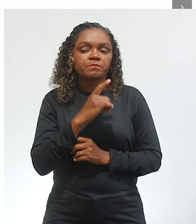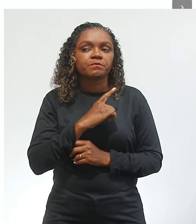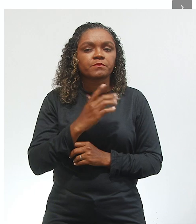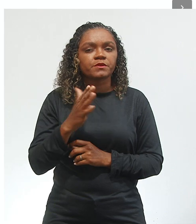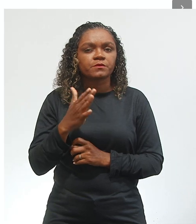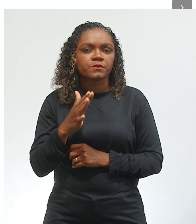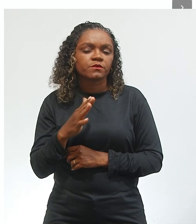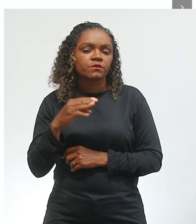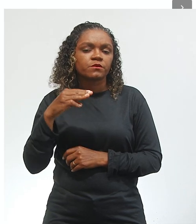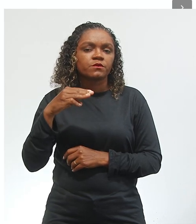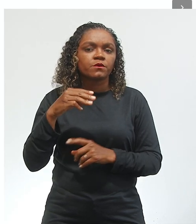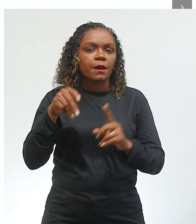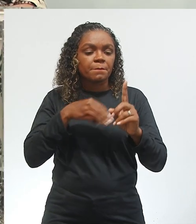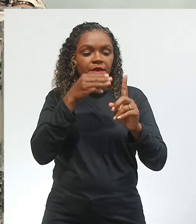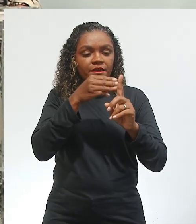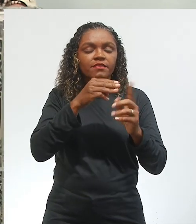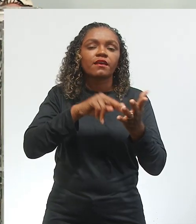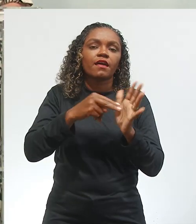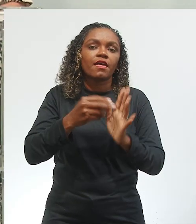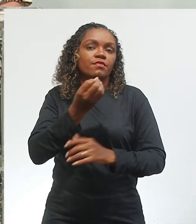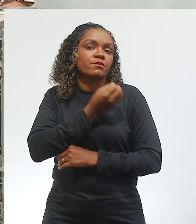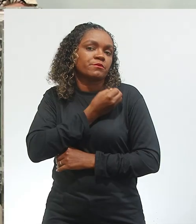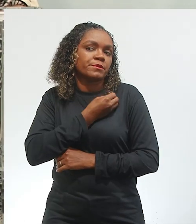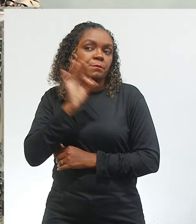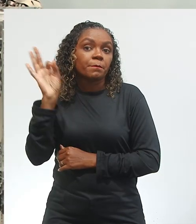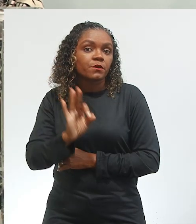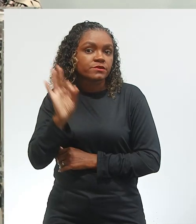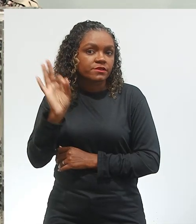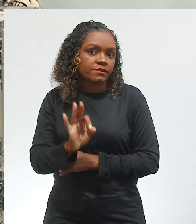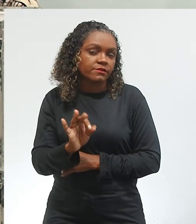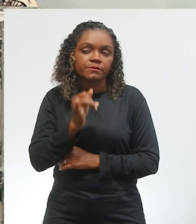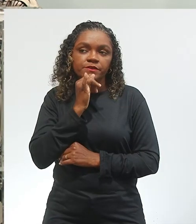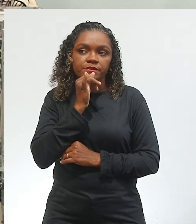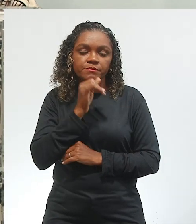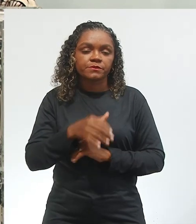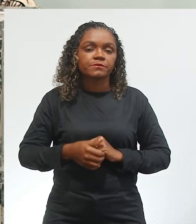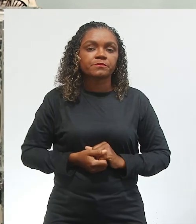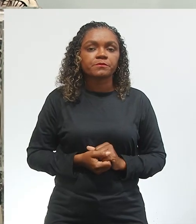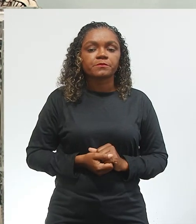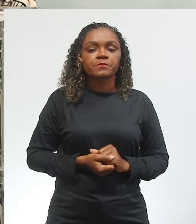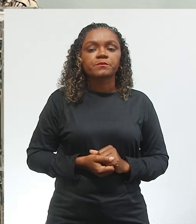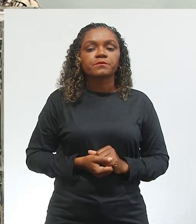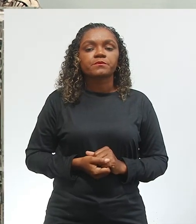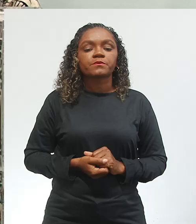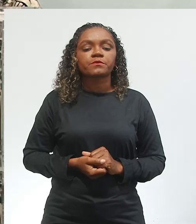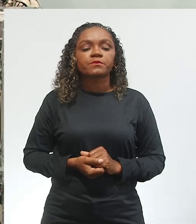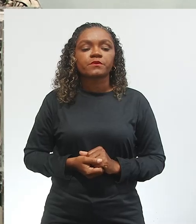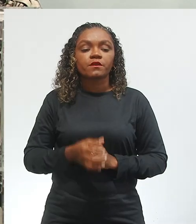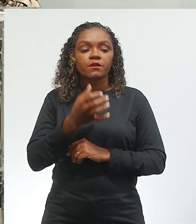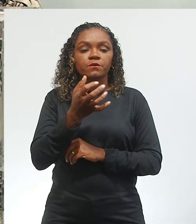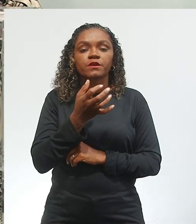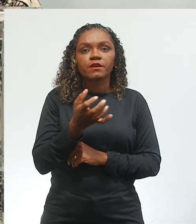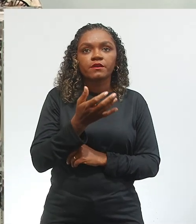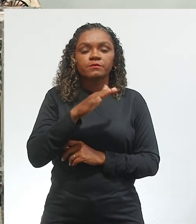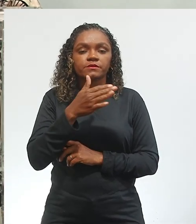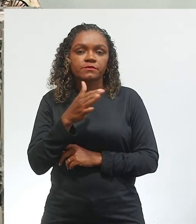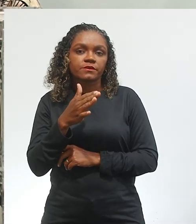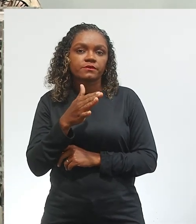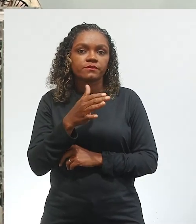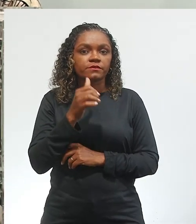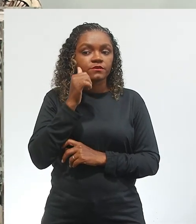Então, em geral, a meta, ela é um número, né? Eu quero realizar, quero